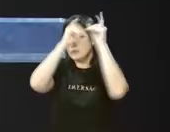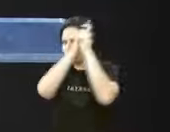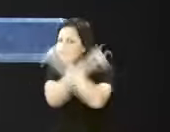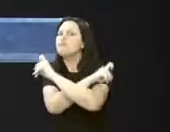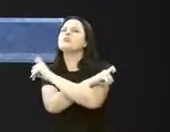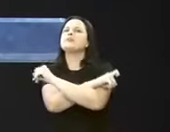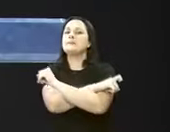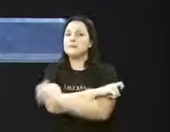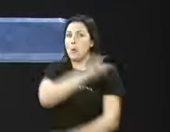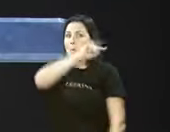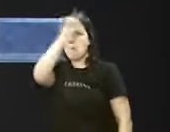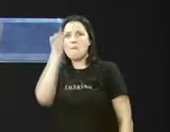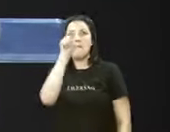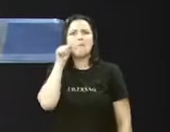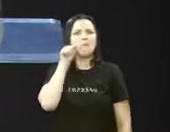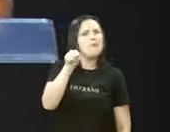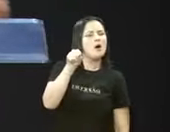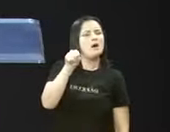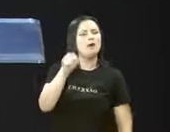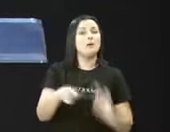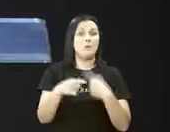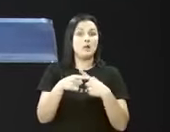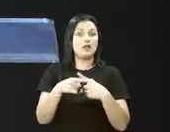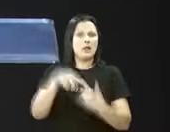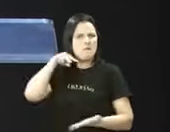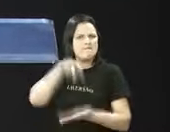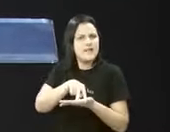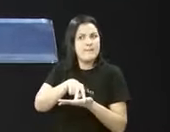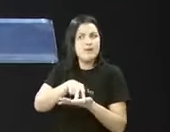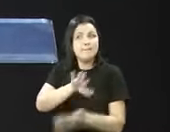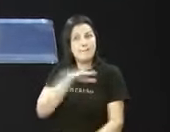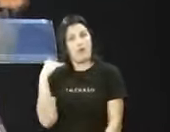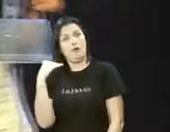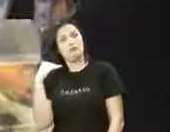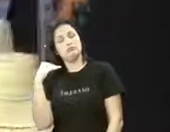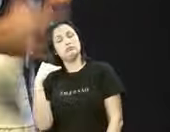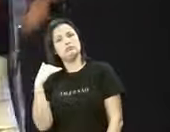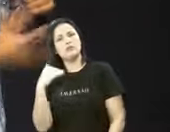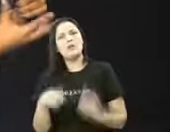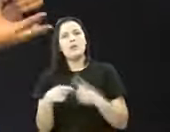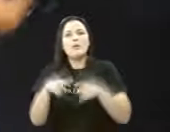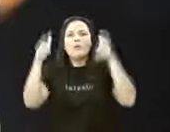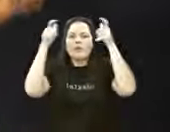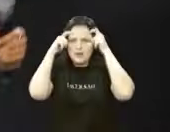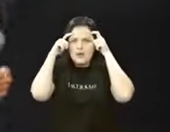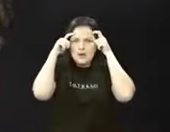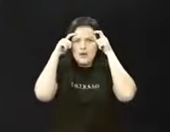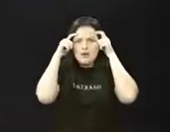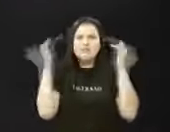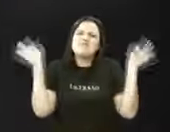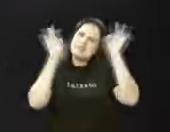interrogações. Por que que o que nos mantinha firme foi embora? Porque embora Uzias tenha terminado a sua história